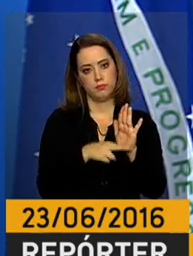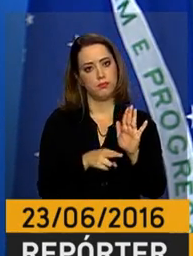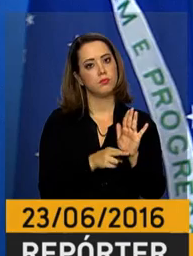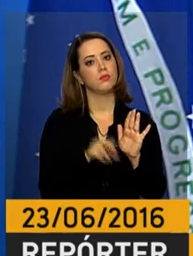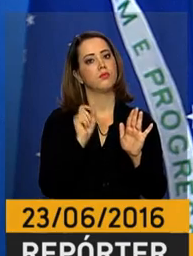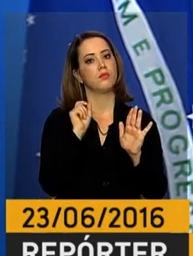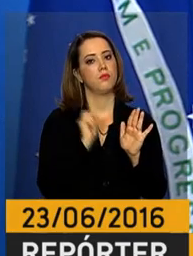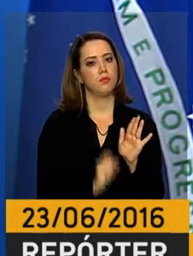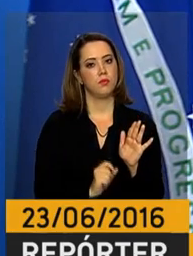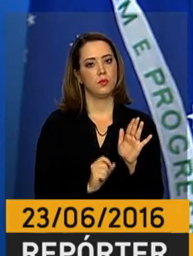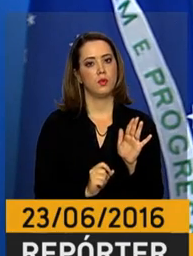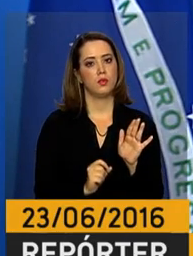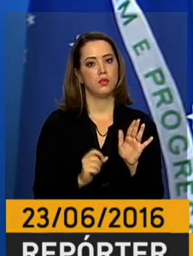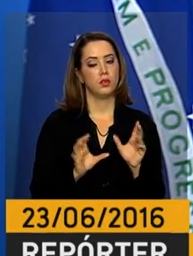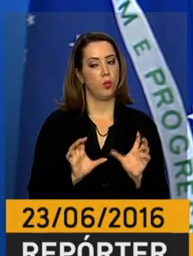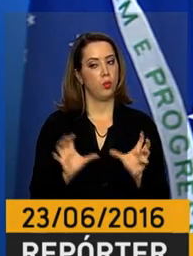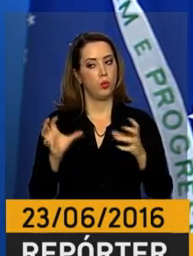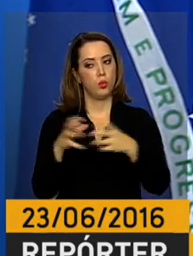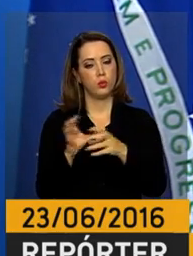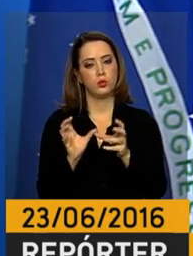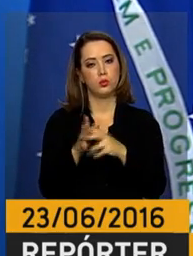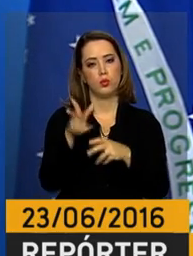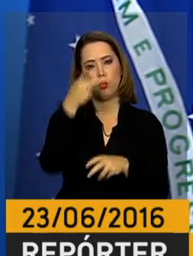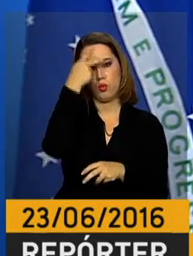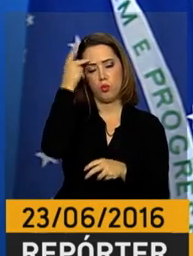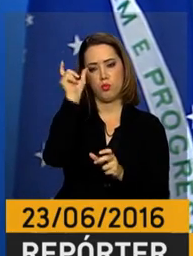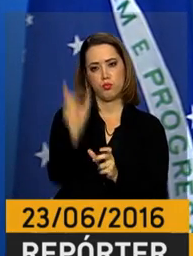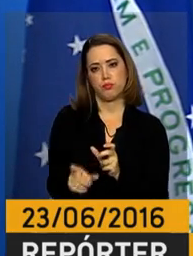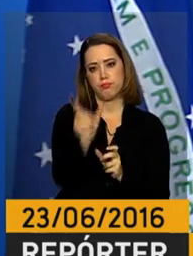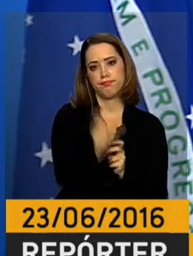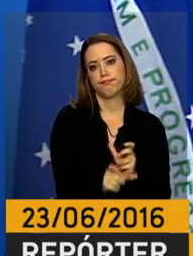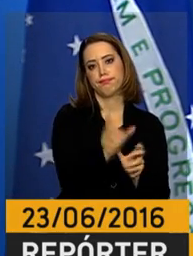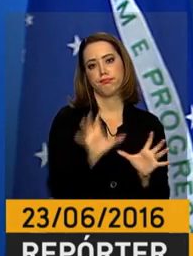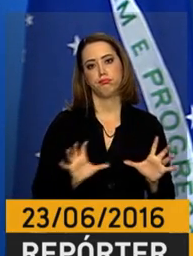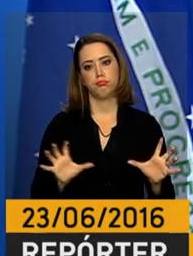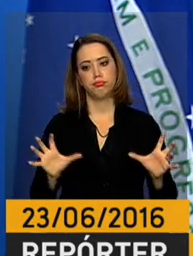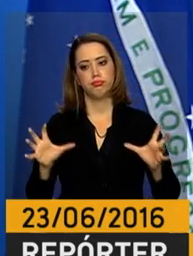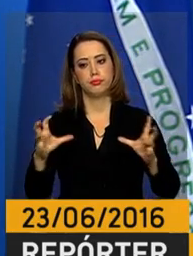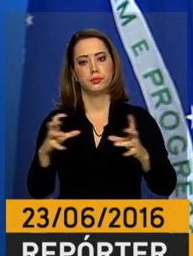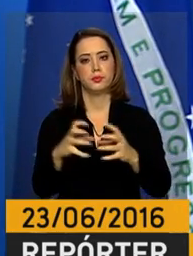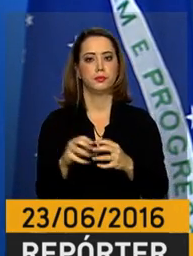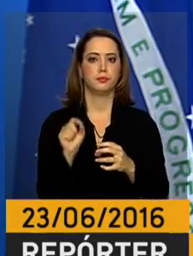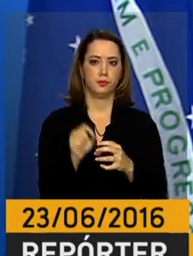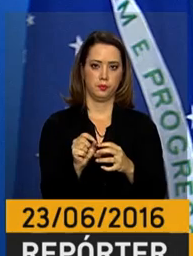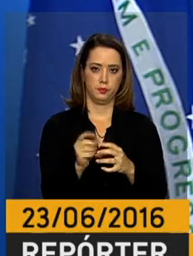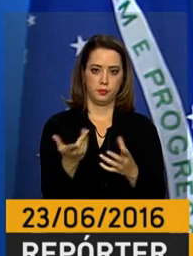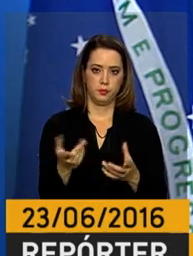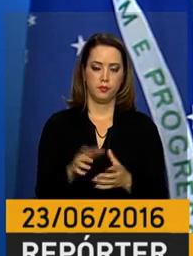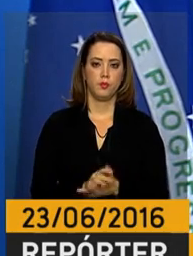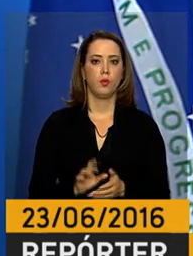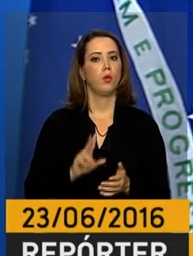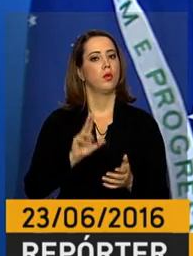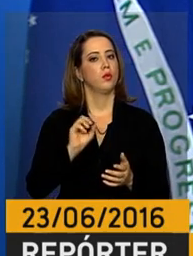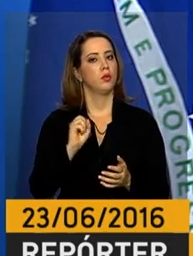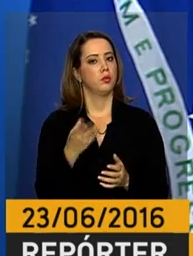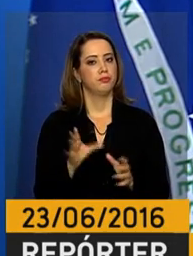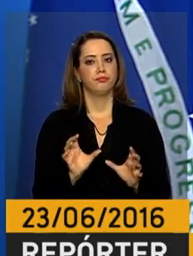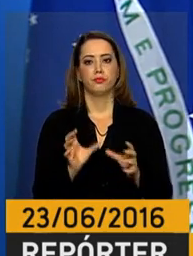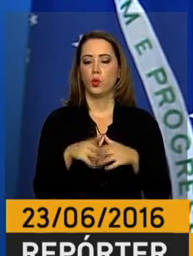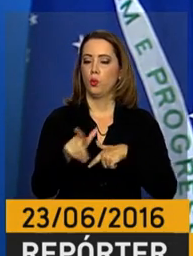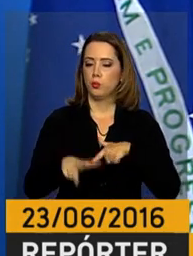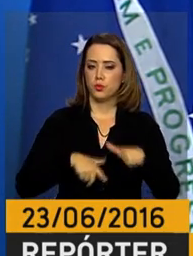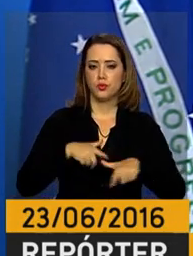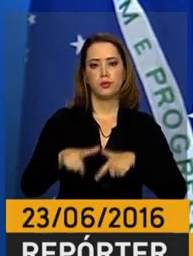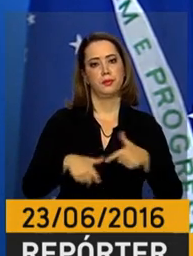indistintamente a uma coletividade indeterminada de pessoas ou determinada por grupo classe ou